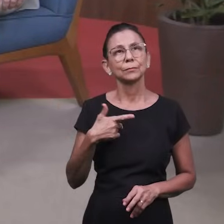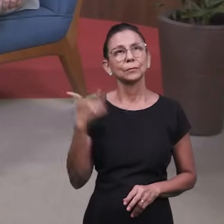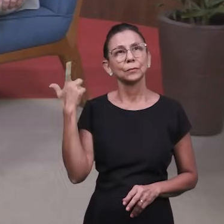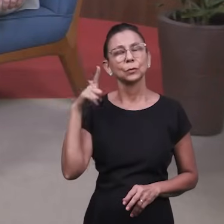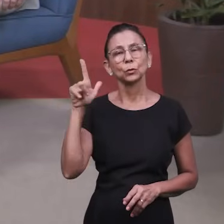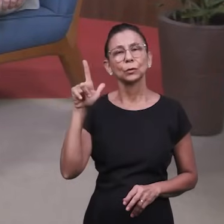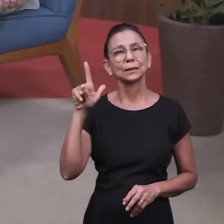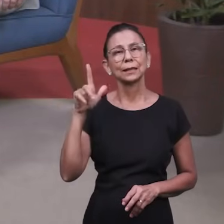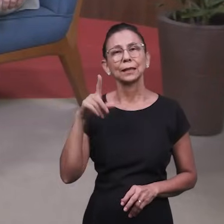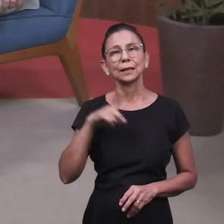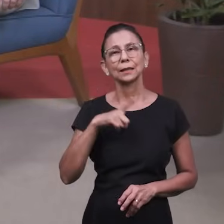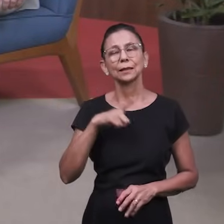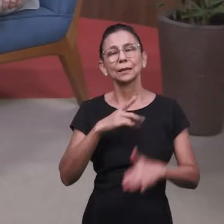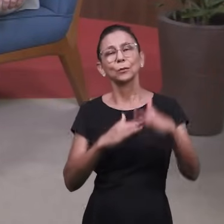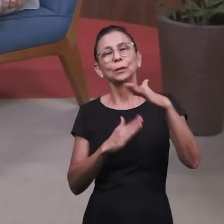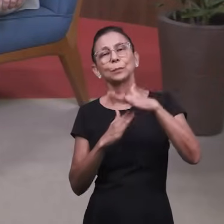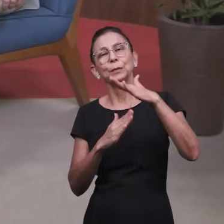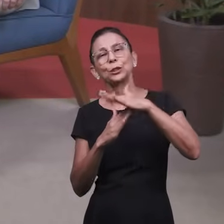entendeu? Compor